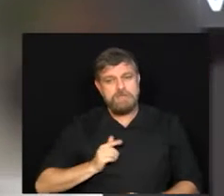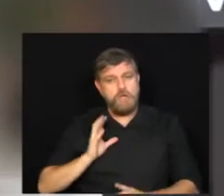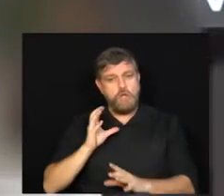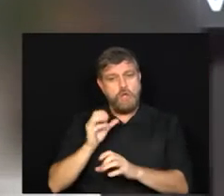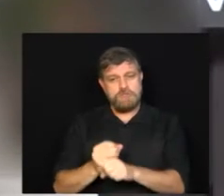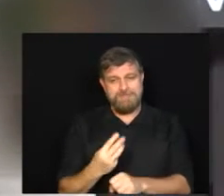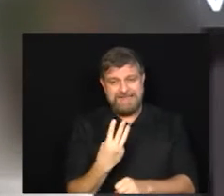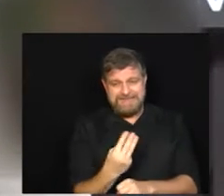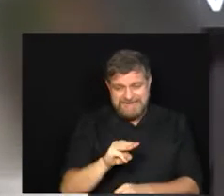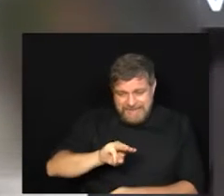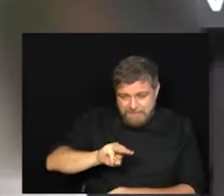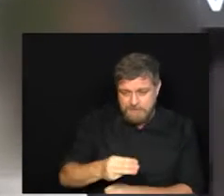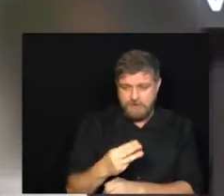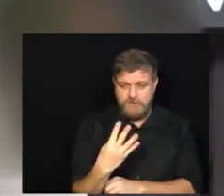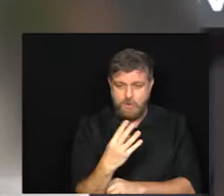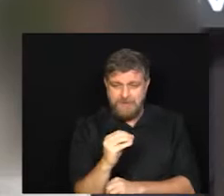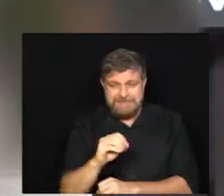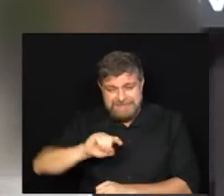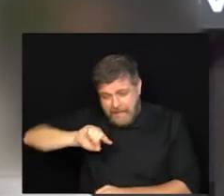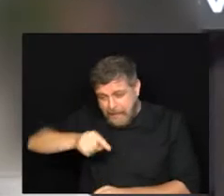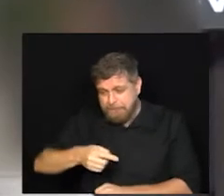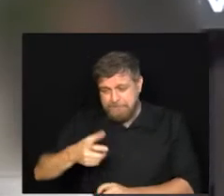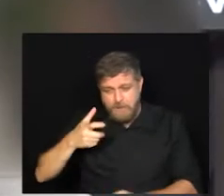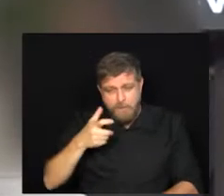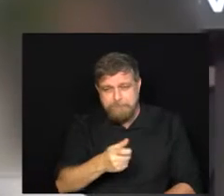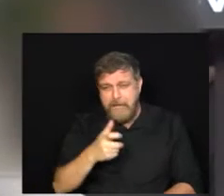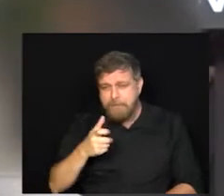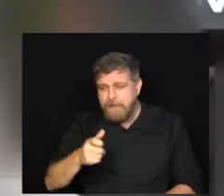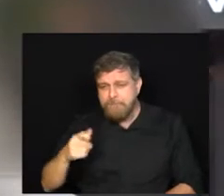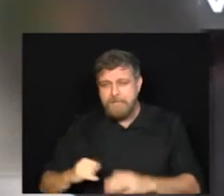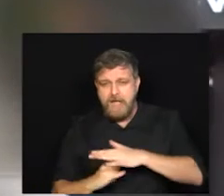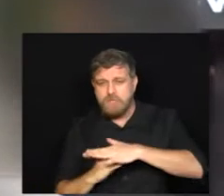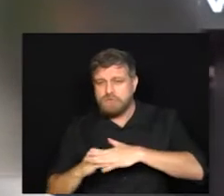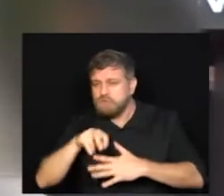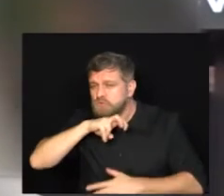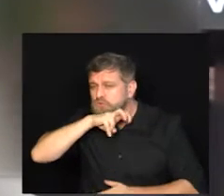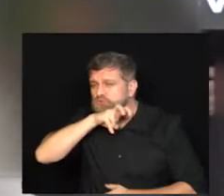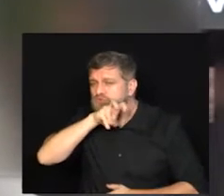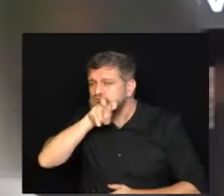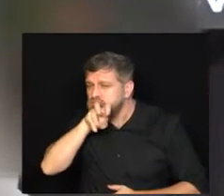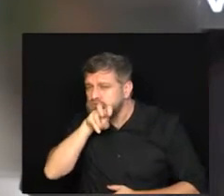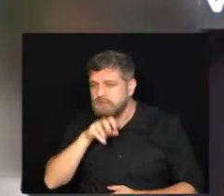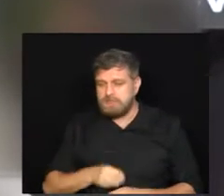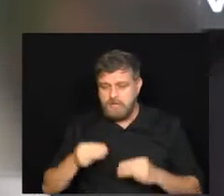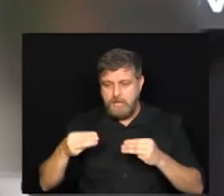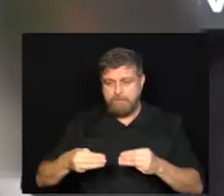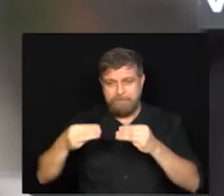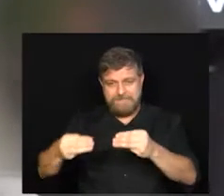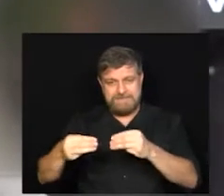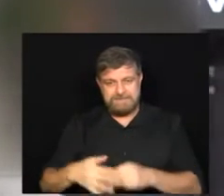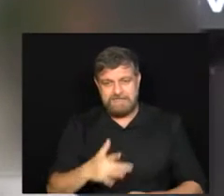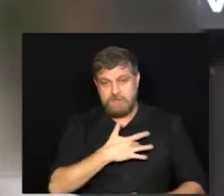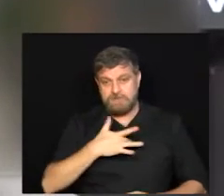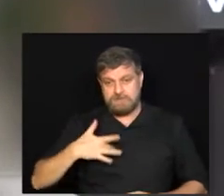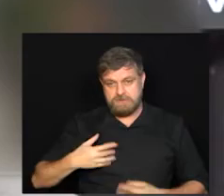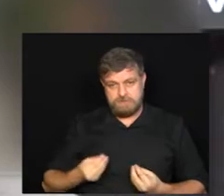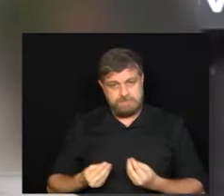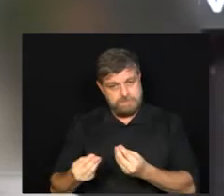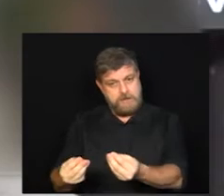de 3.400.000 doses da vacina do Butantan para o Ministério da